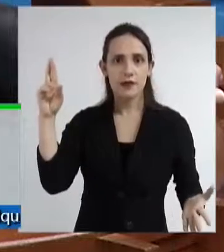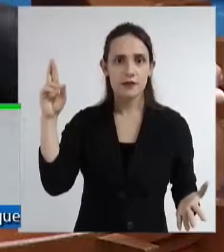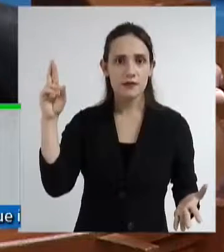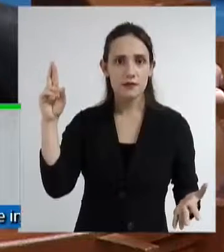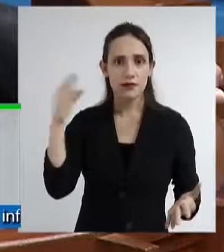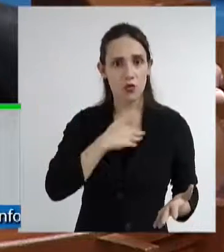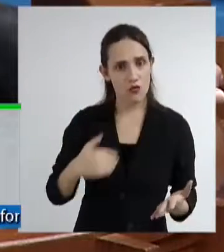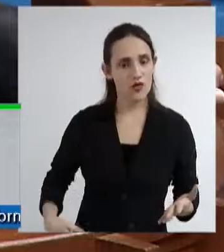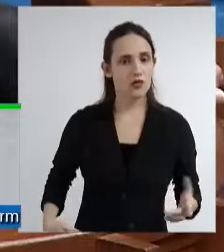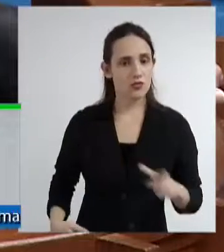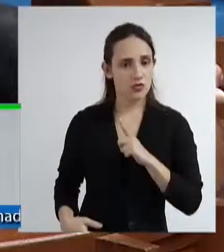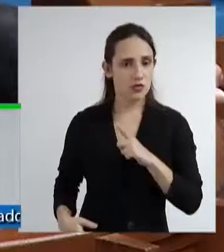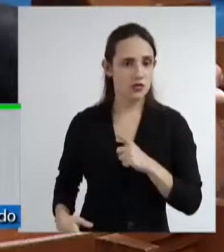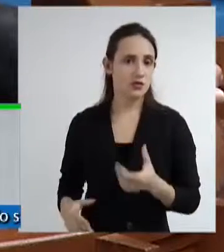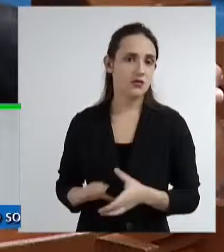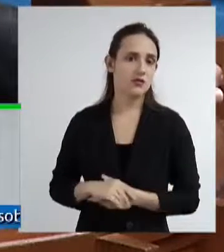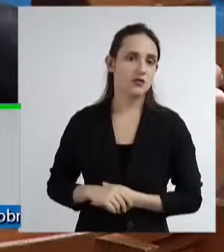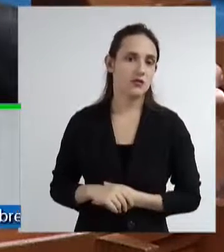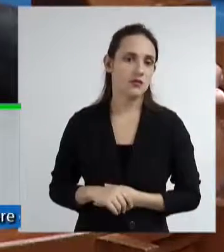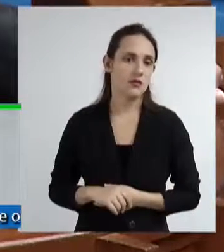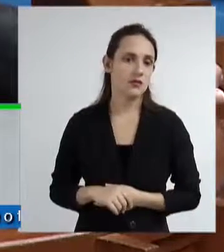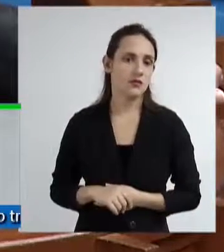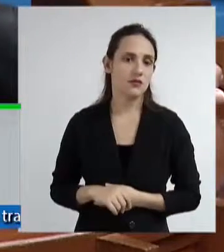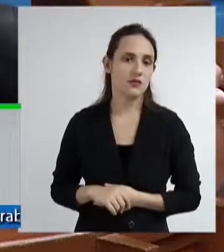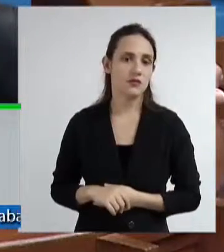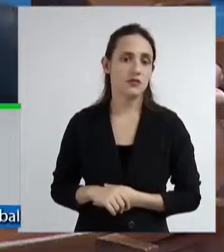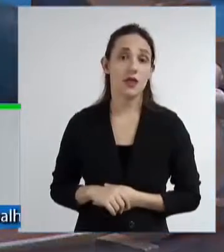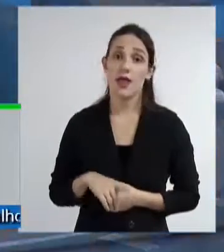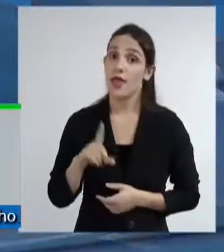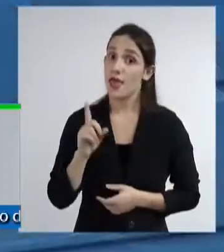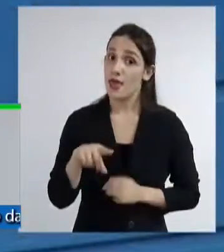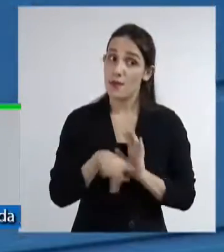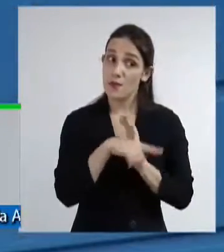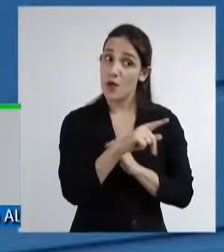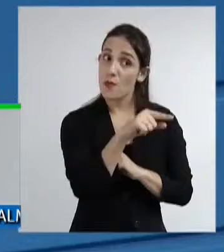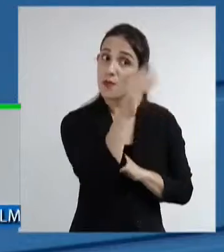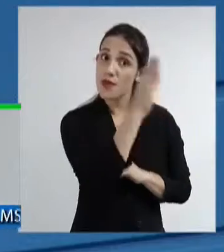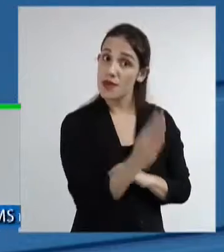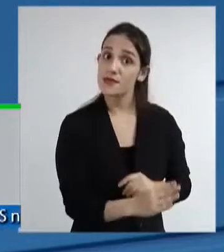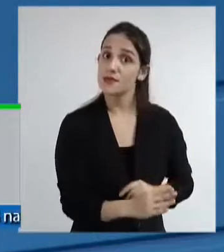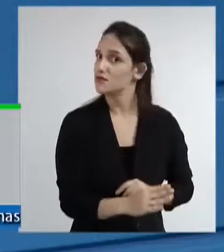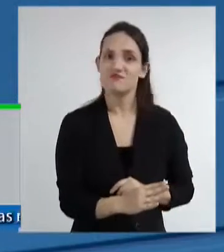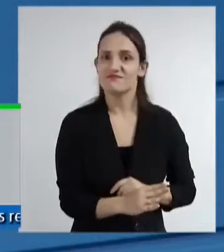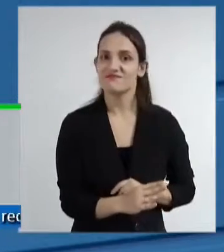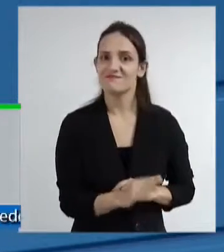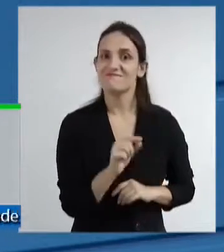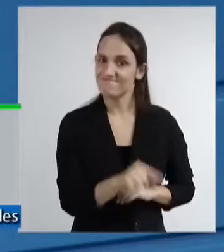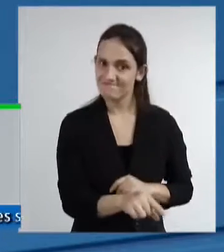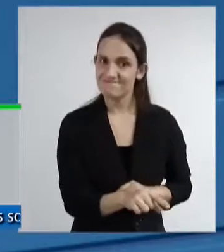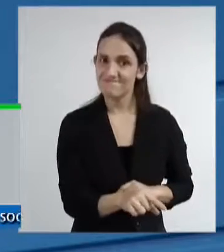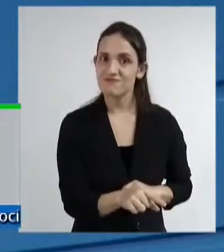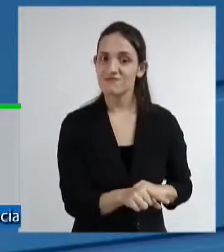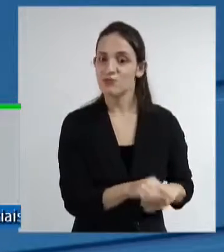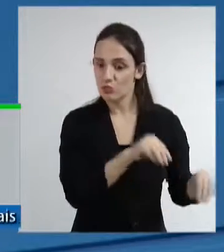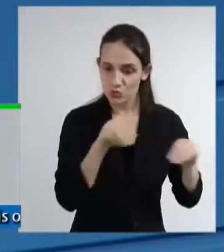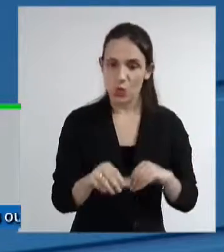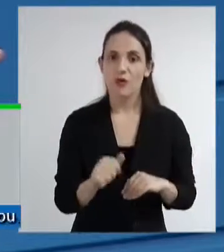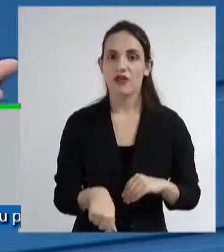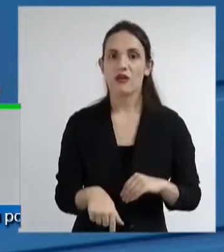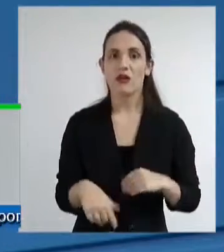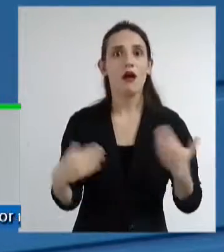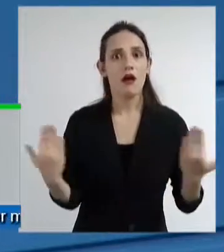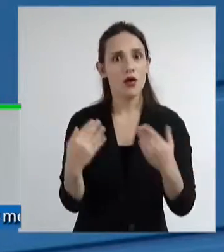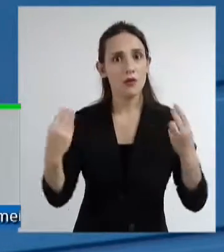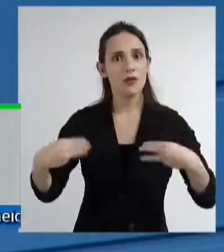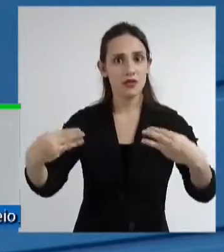acolhida pelos brasileiros, não é brasileiro, acolhido pelos brasileiros, que se tornou ministro, que